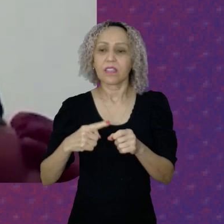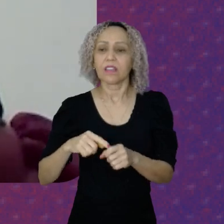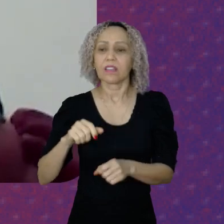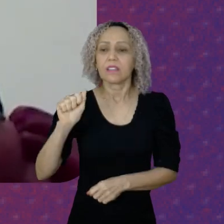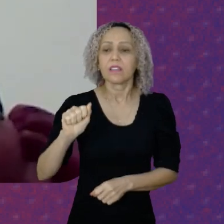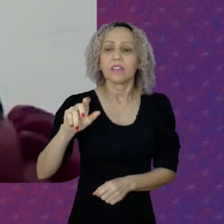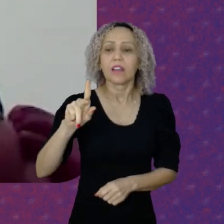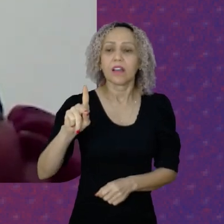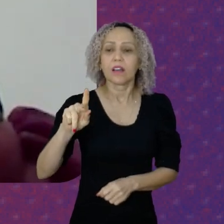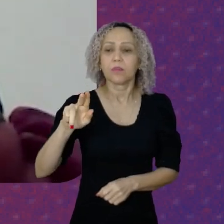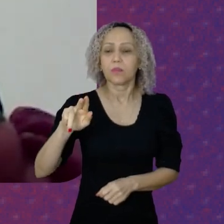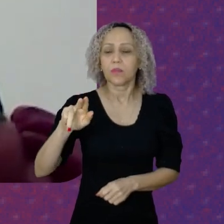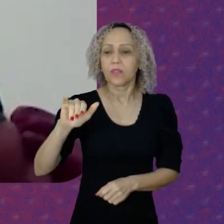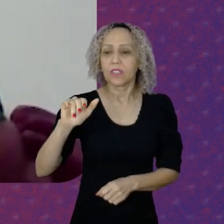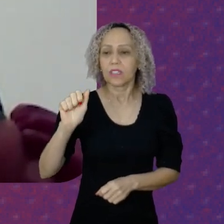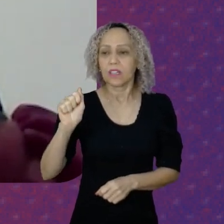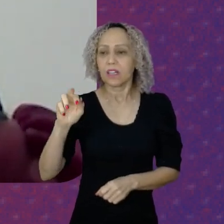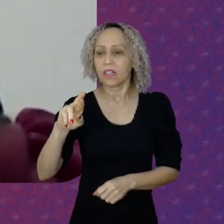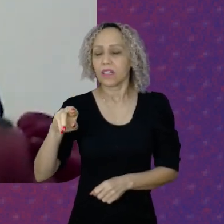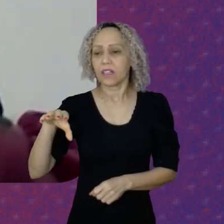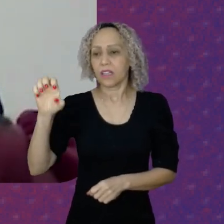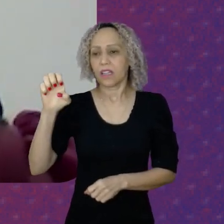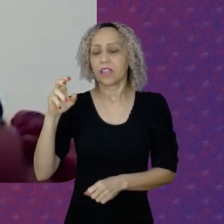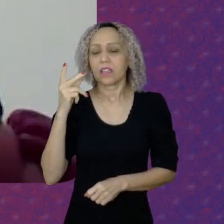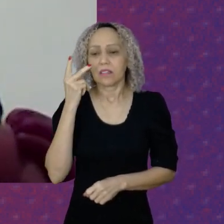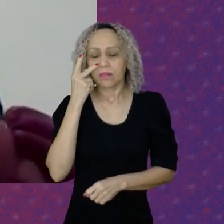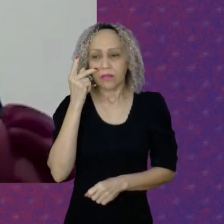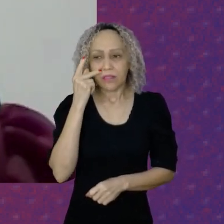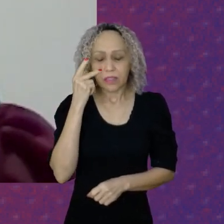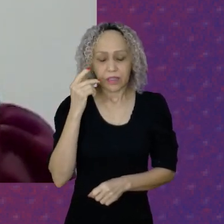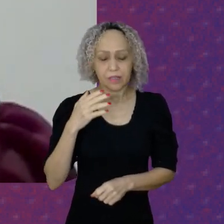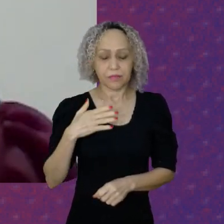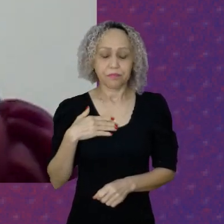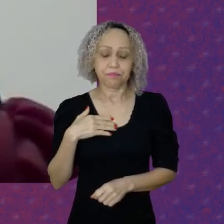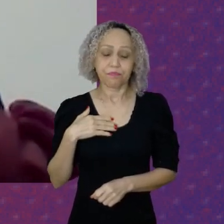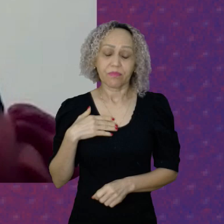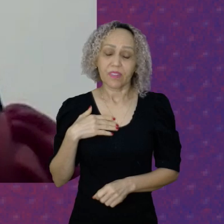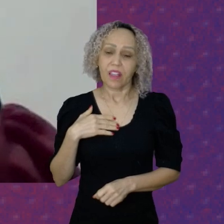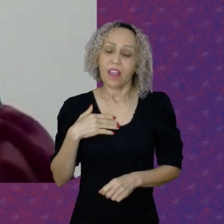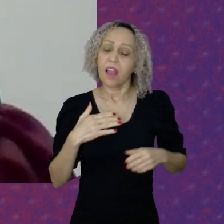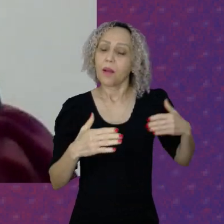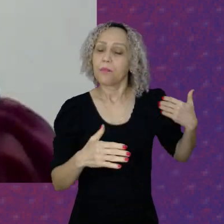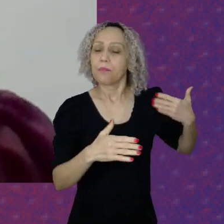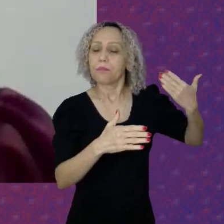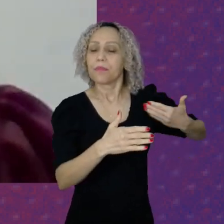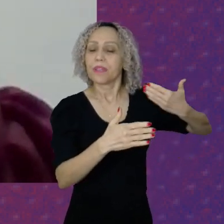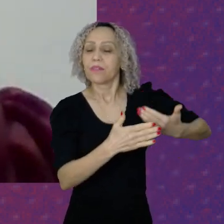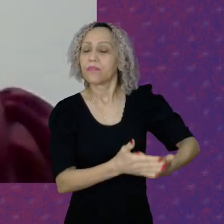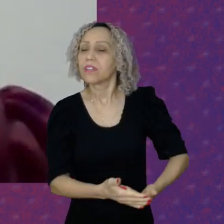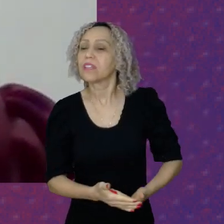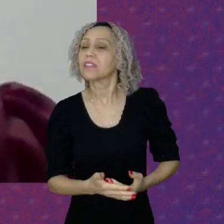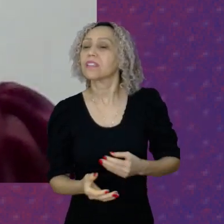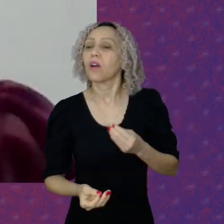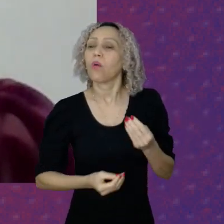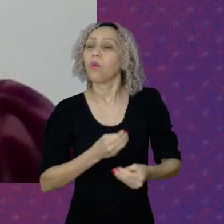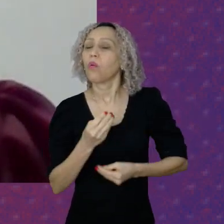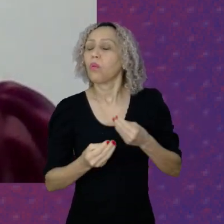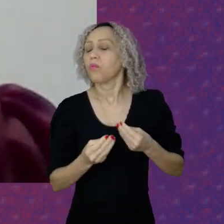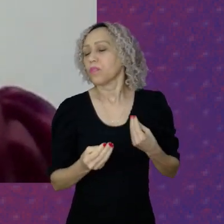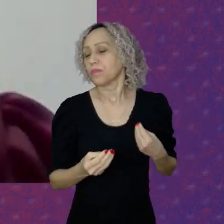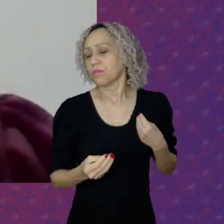Ceará. Minha trajetória até chegar nesse lugar se deu muito no